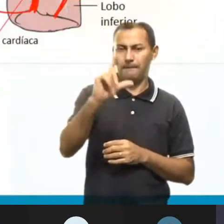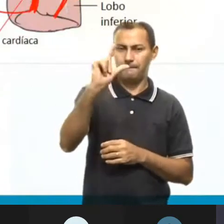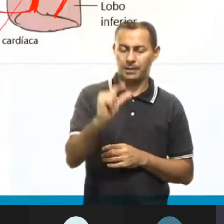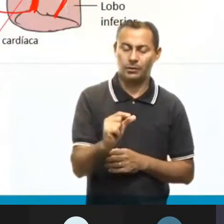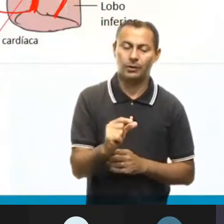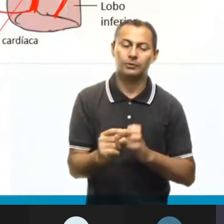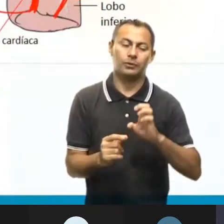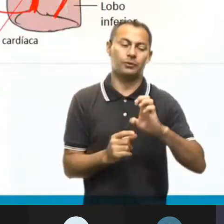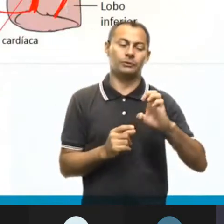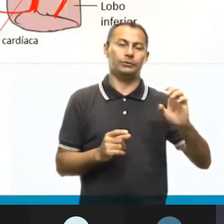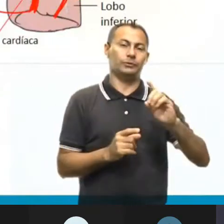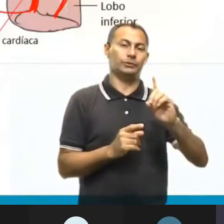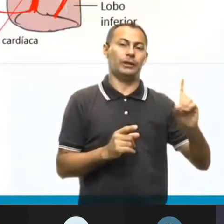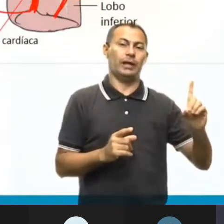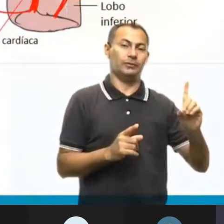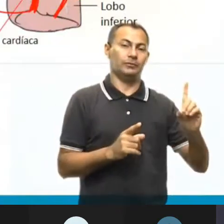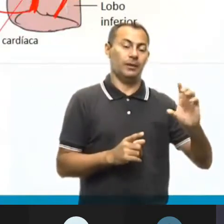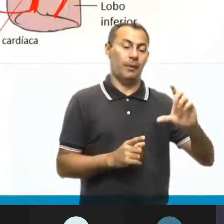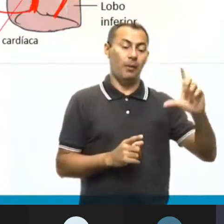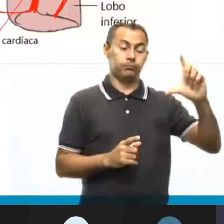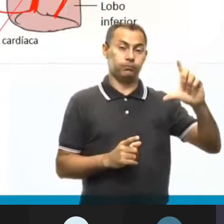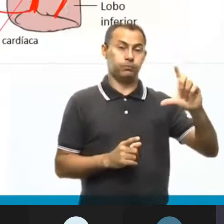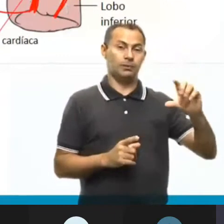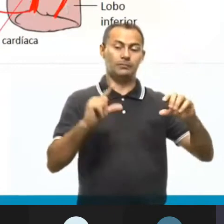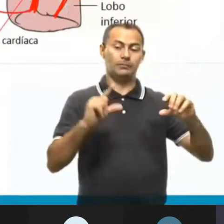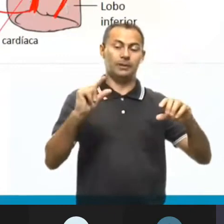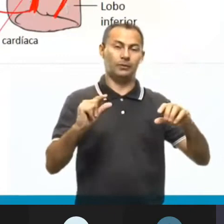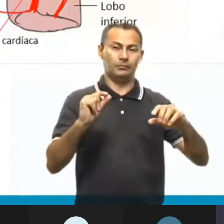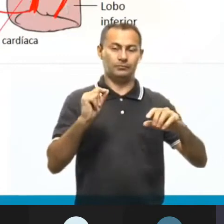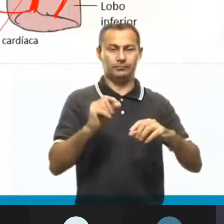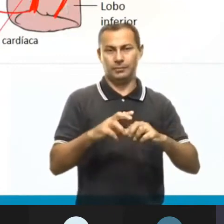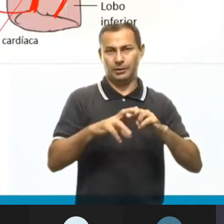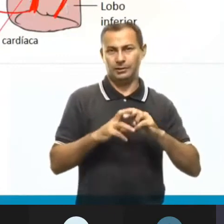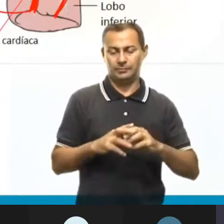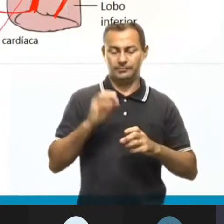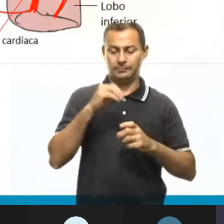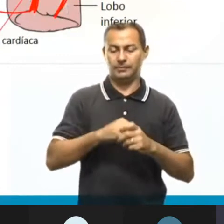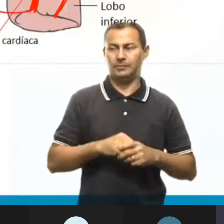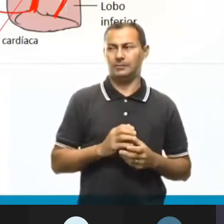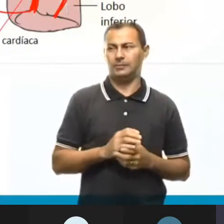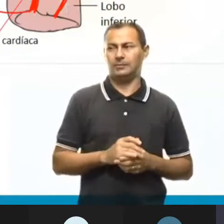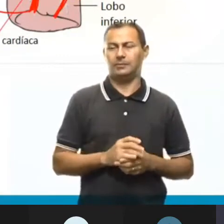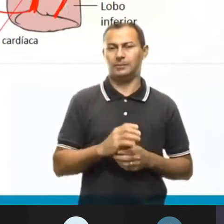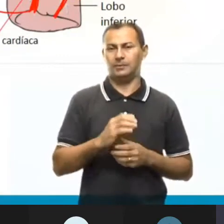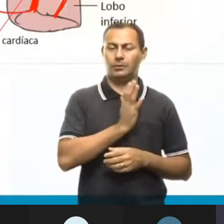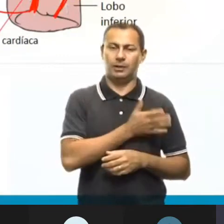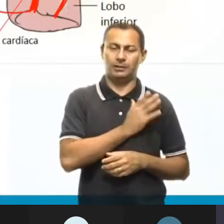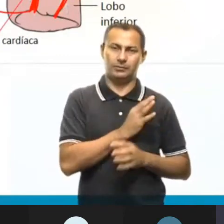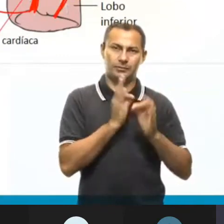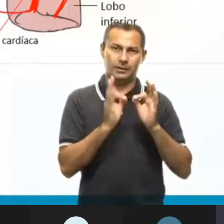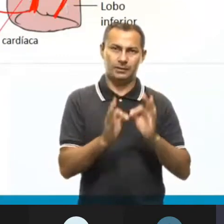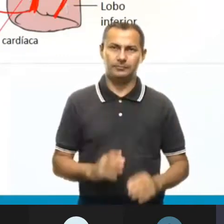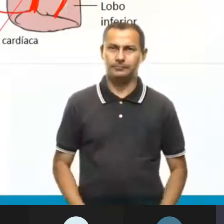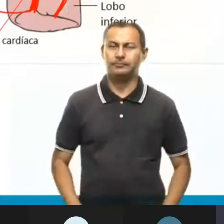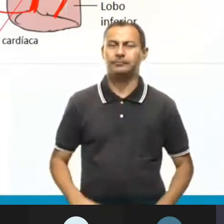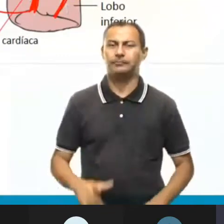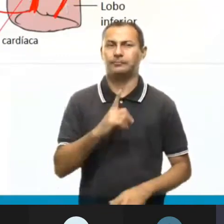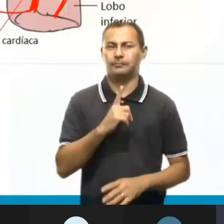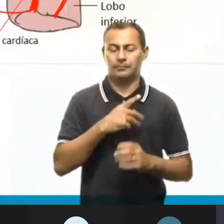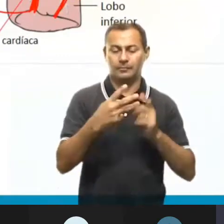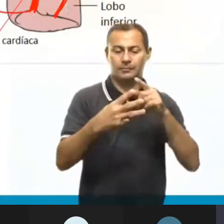10% menor do que o pulmão direito, tá? Devido à presença aí da incisura cardíaca. Então, aqui